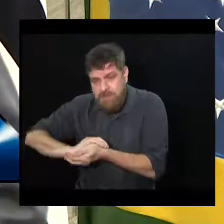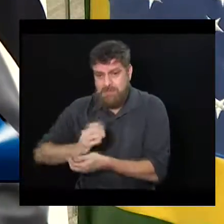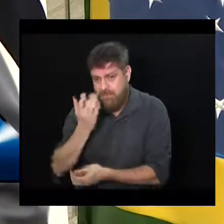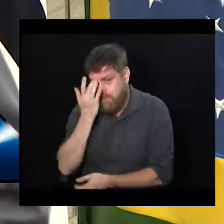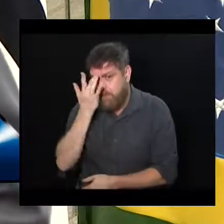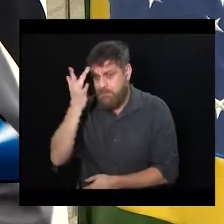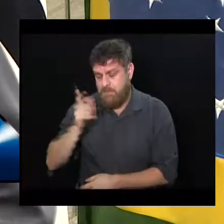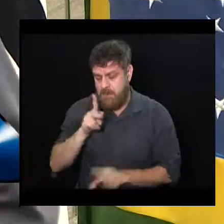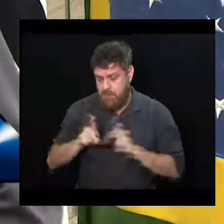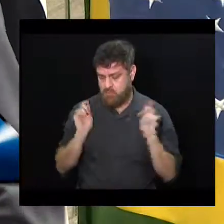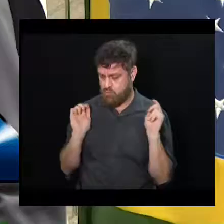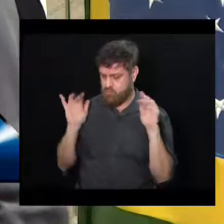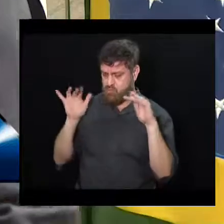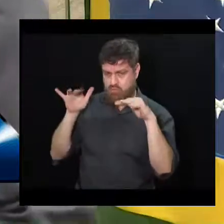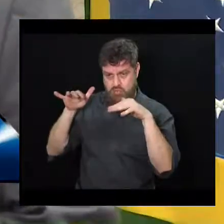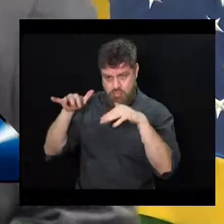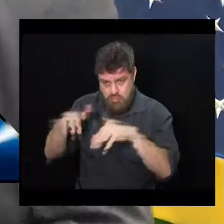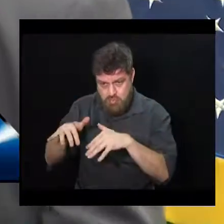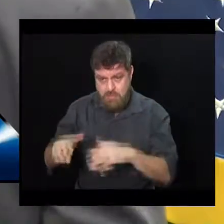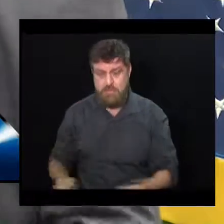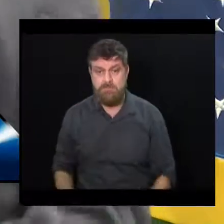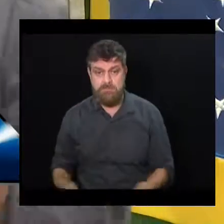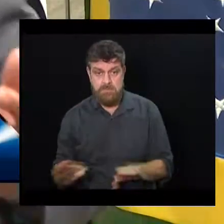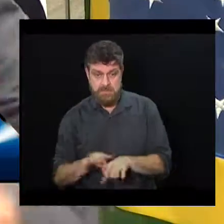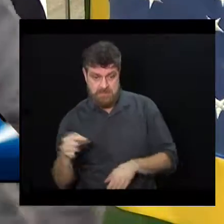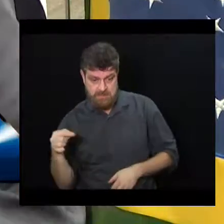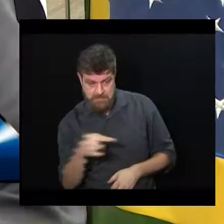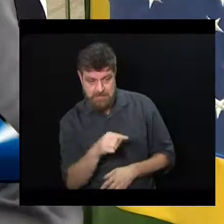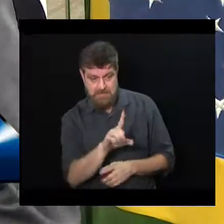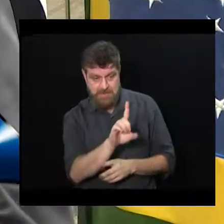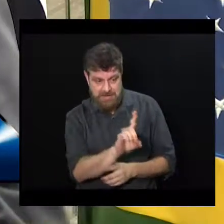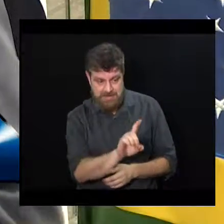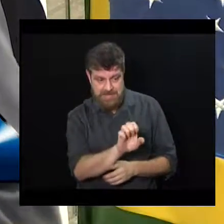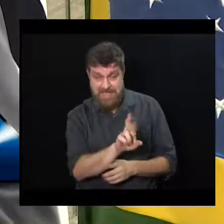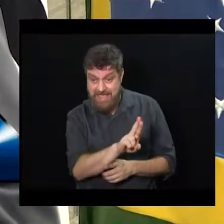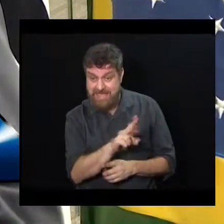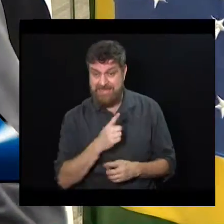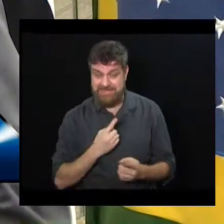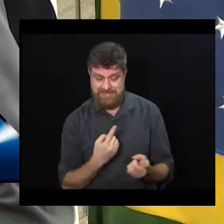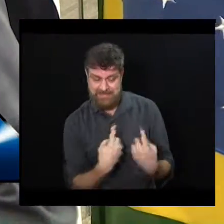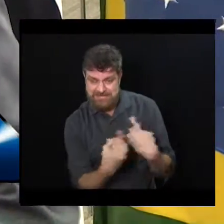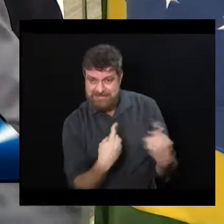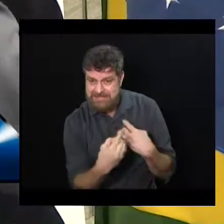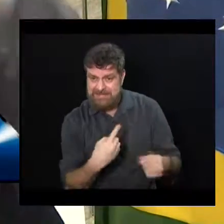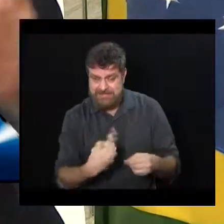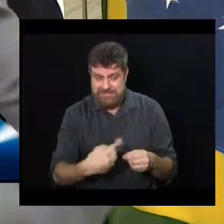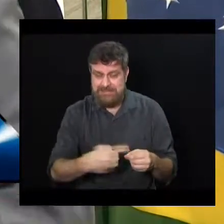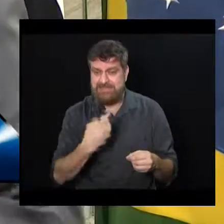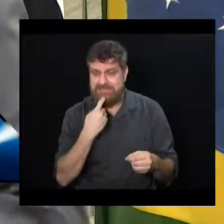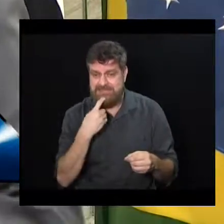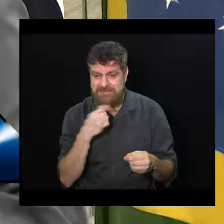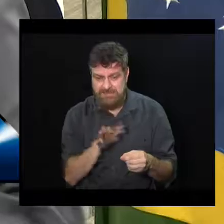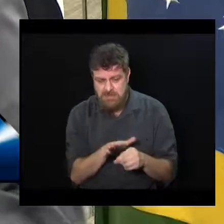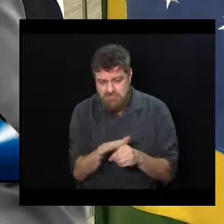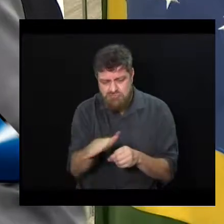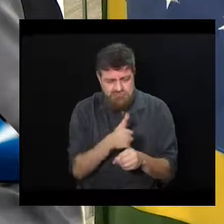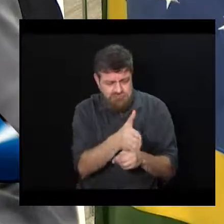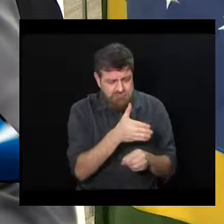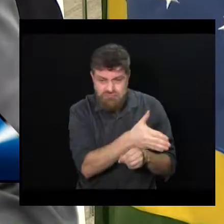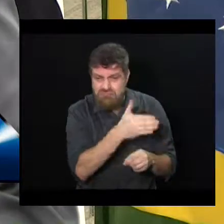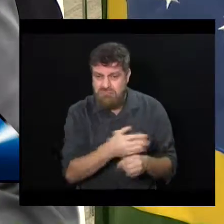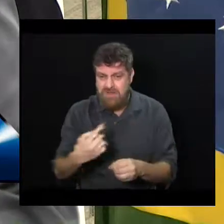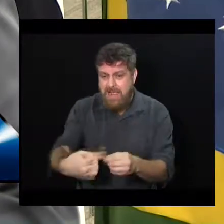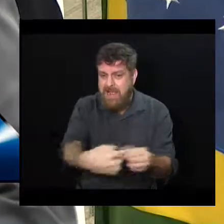demais a população. Além disso, a DR, há estradas que cortam o nosso município para outras cidades, e essas